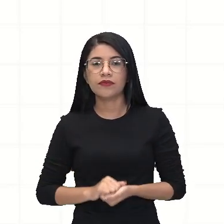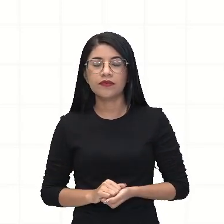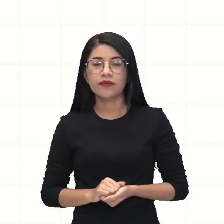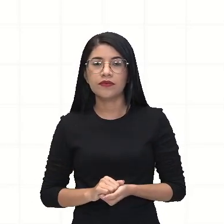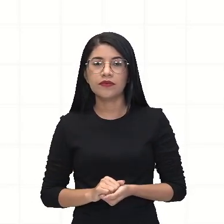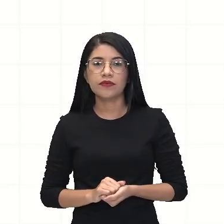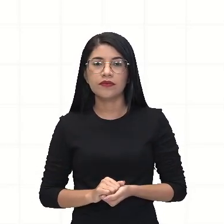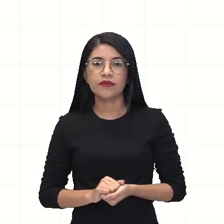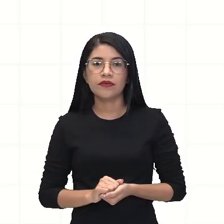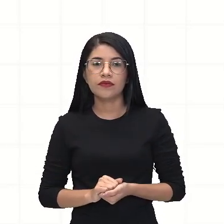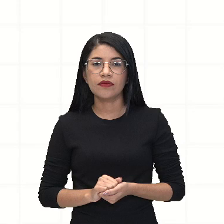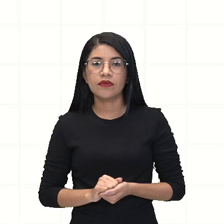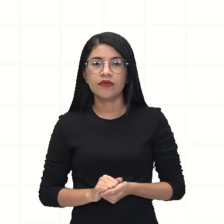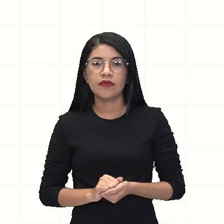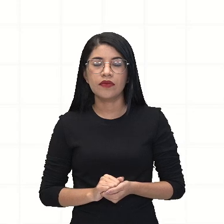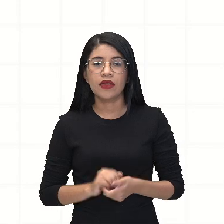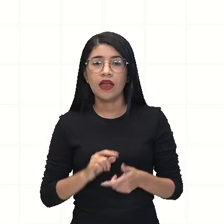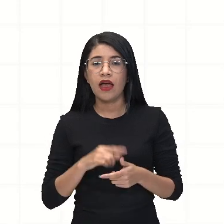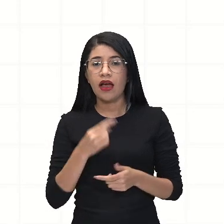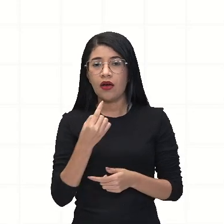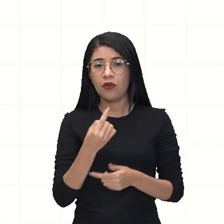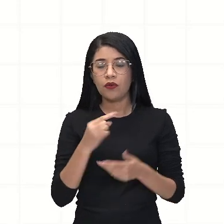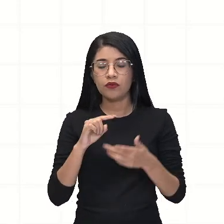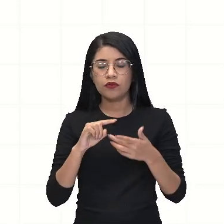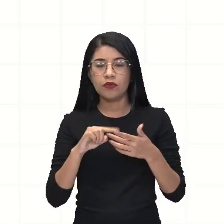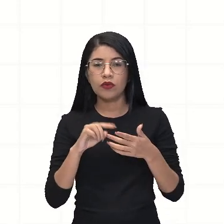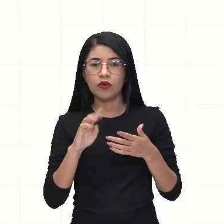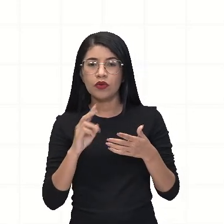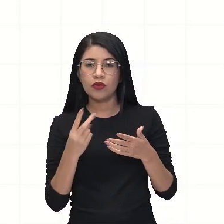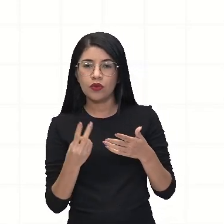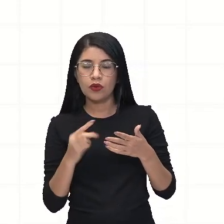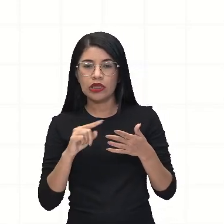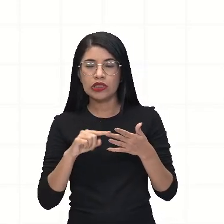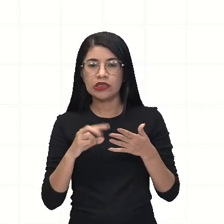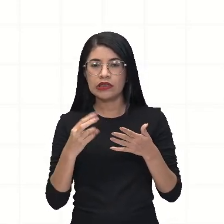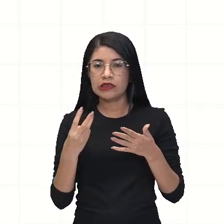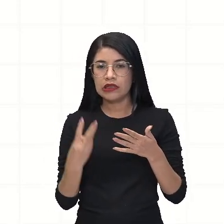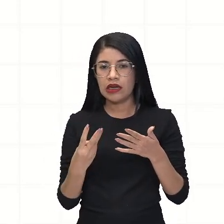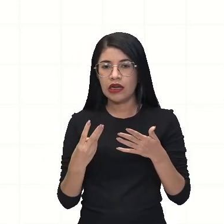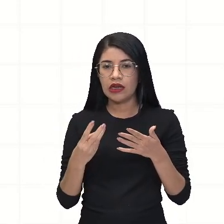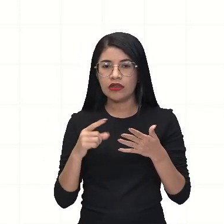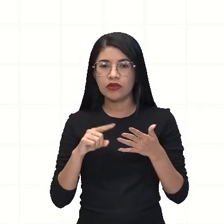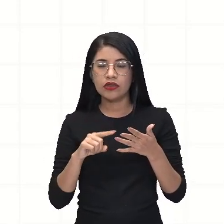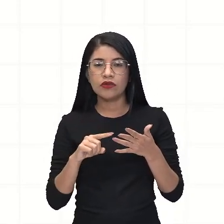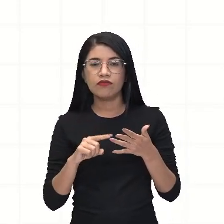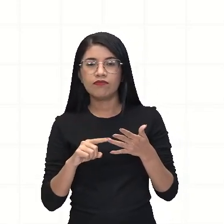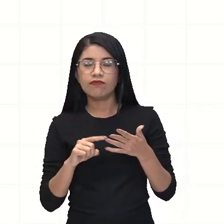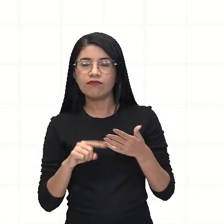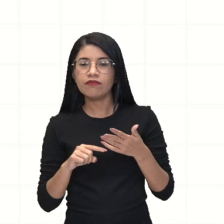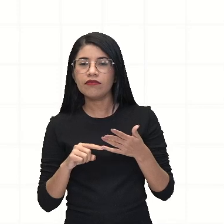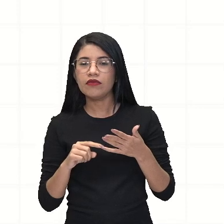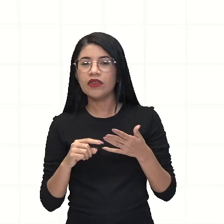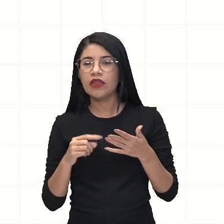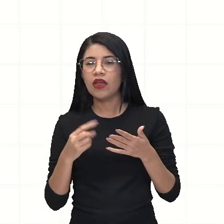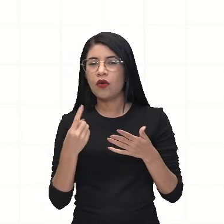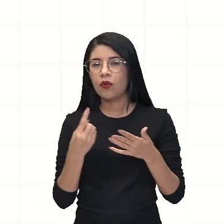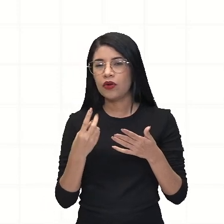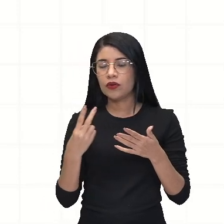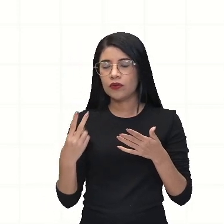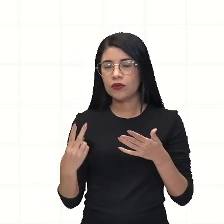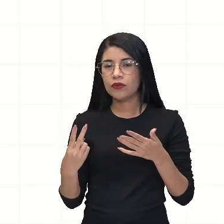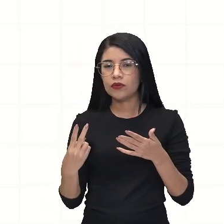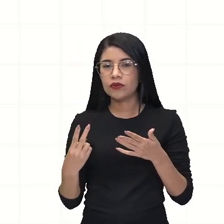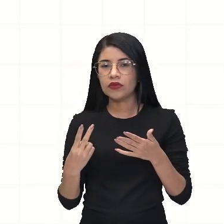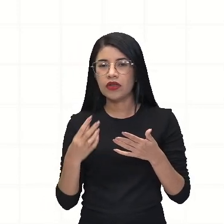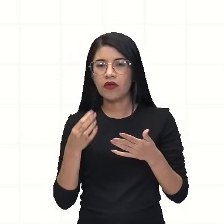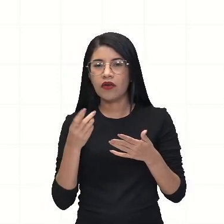A afirmativa 1 é falsa, a afirmativa 2 é falsa, a afirmativa 3 é falsa ou a afirmativa 1